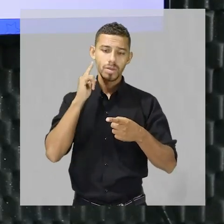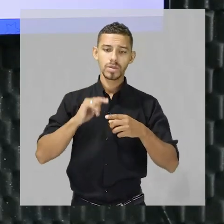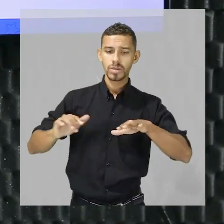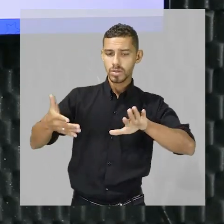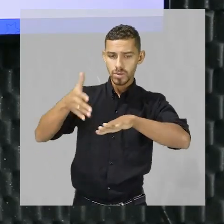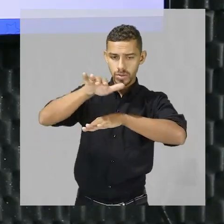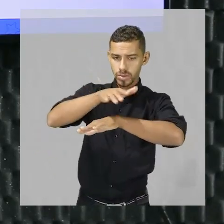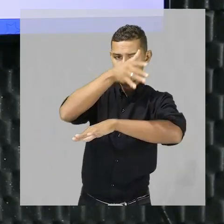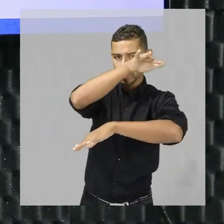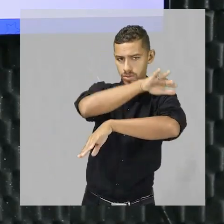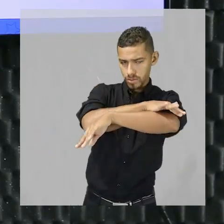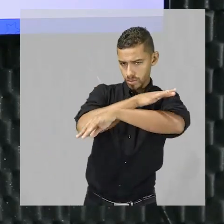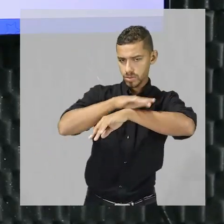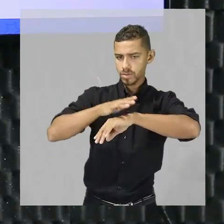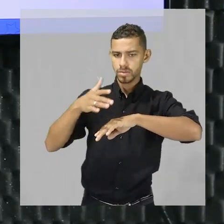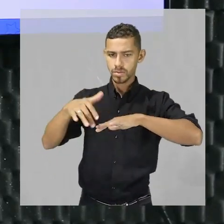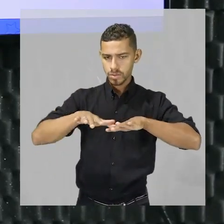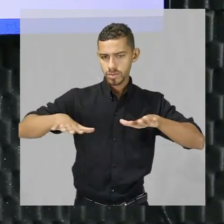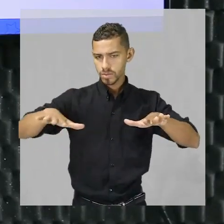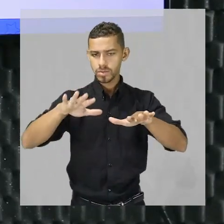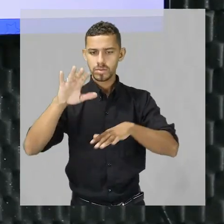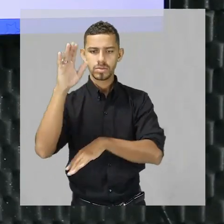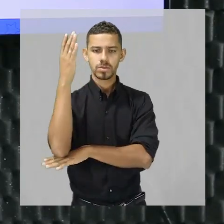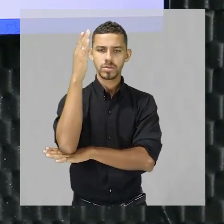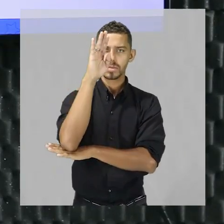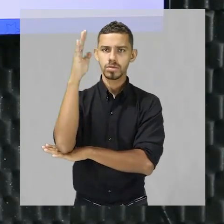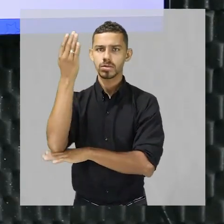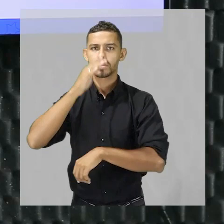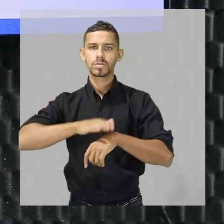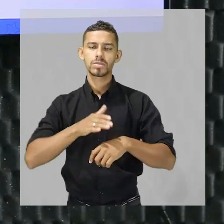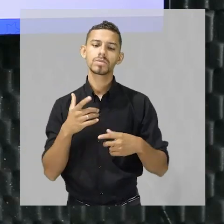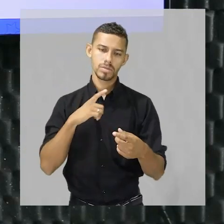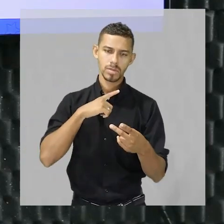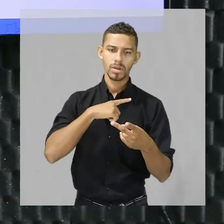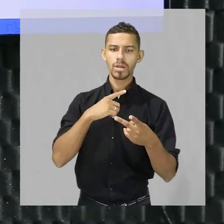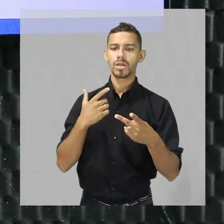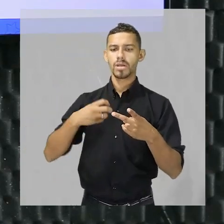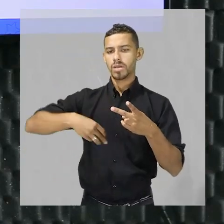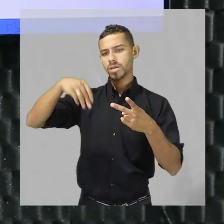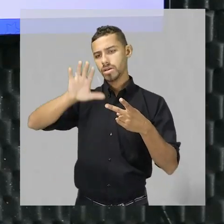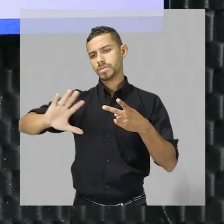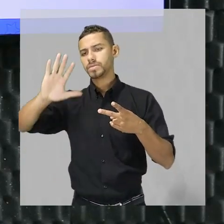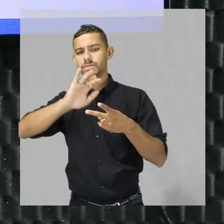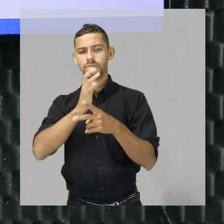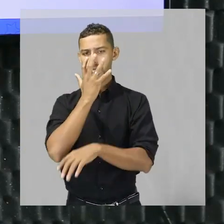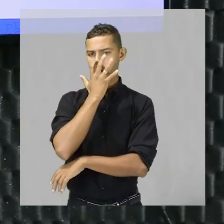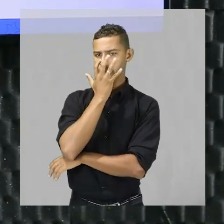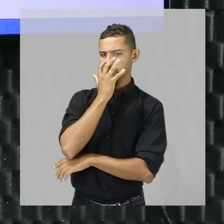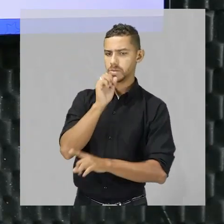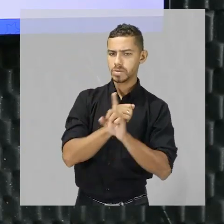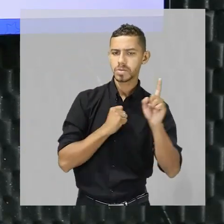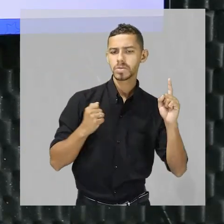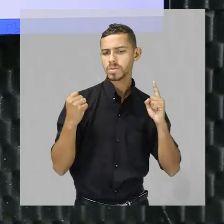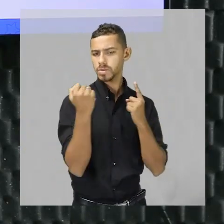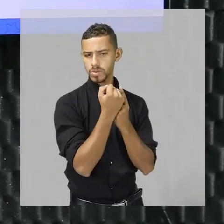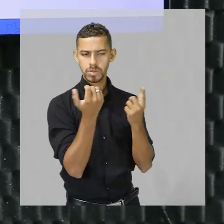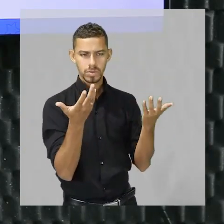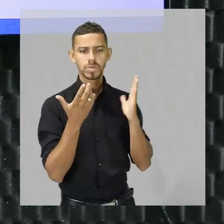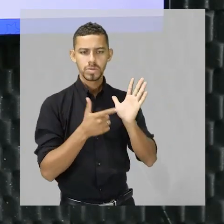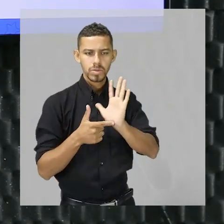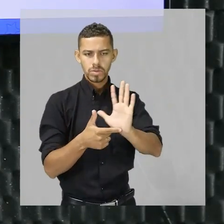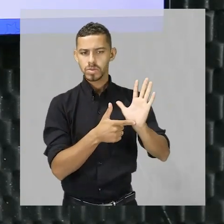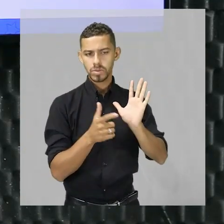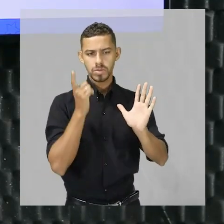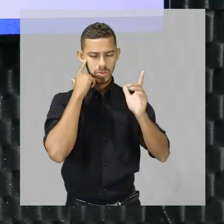relevo, de hidrografia, de clima. Tu tem, por exemplo, mapas aí do ponto de vista social que vão te mostrar, por